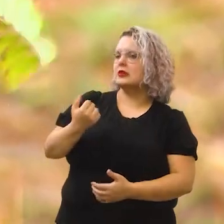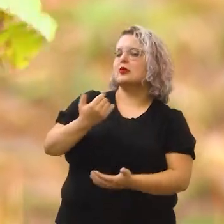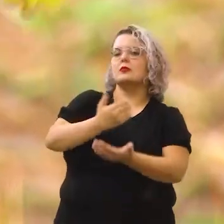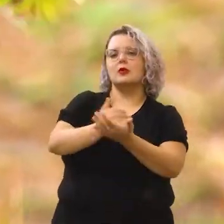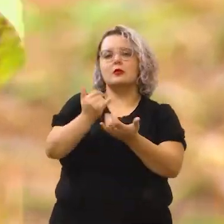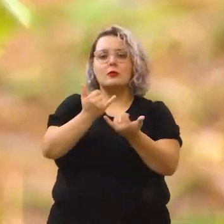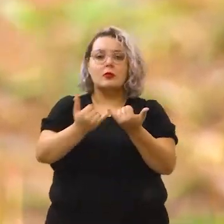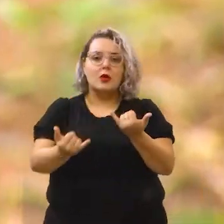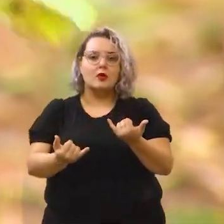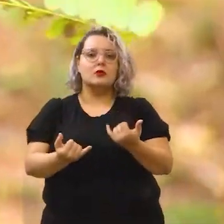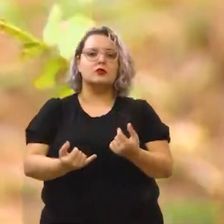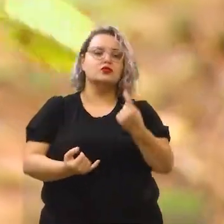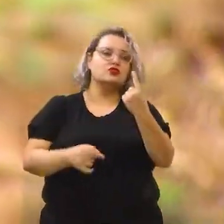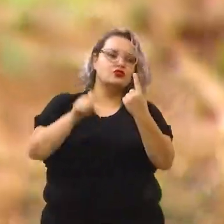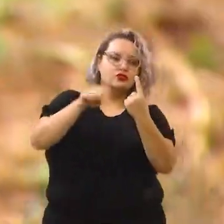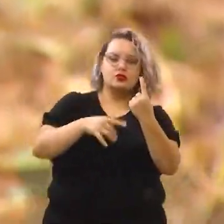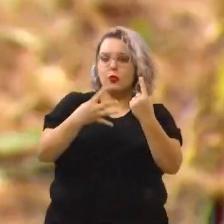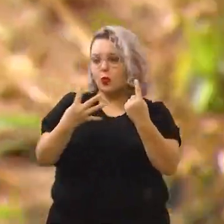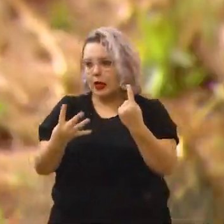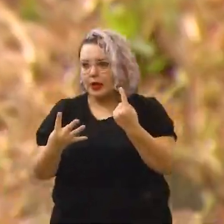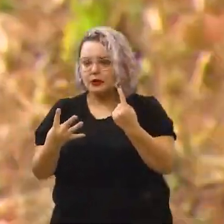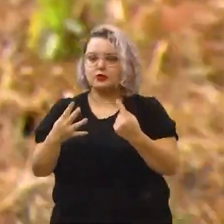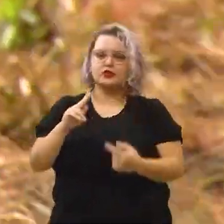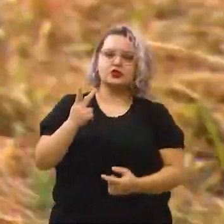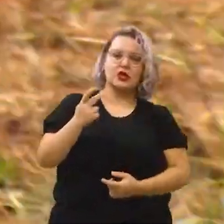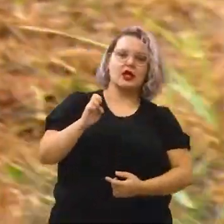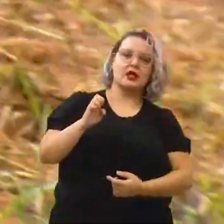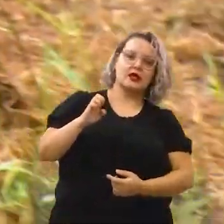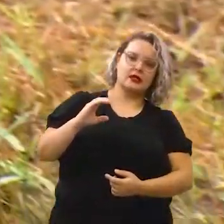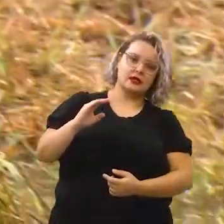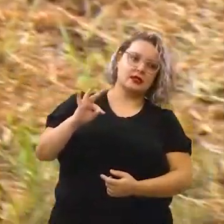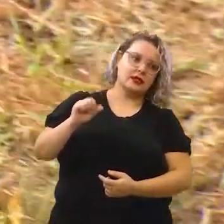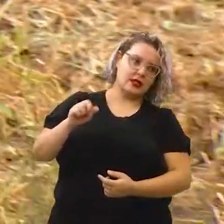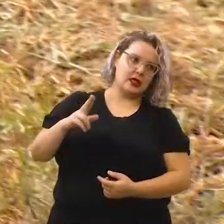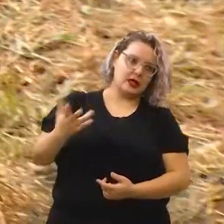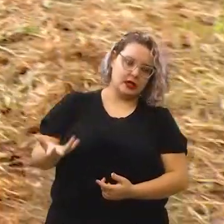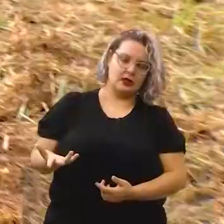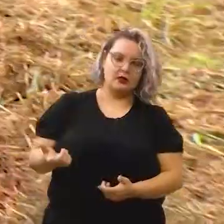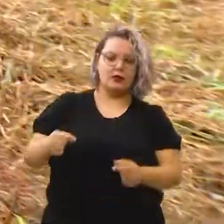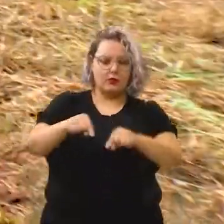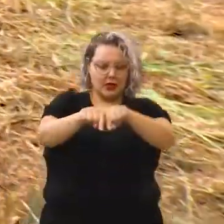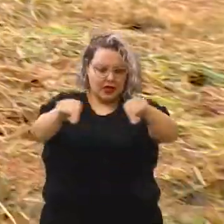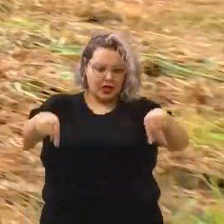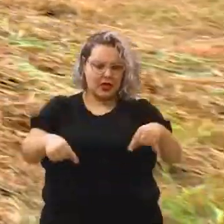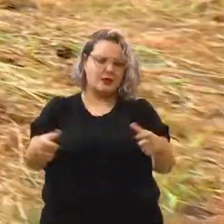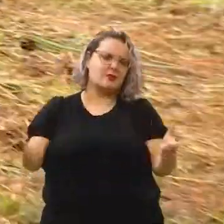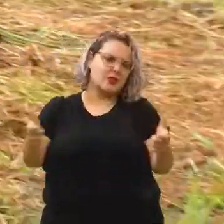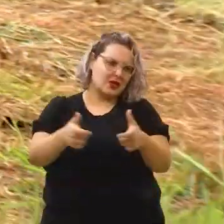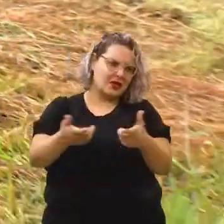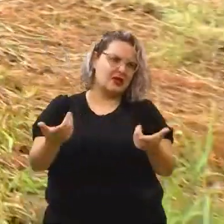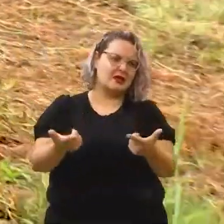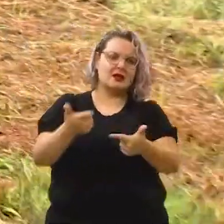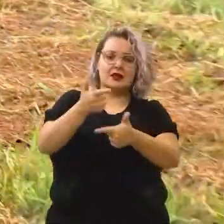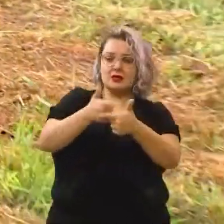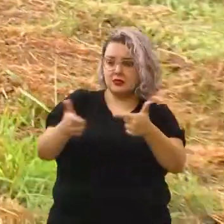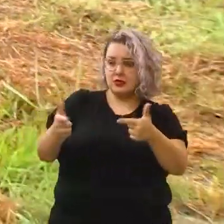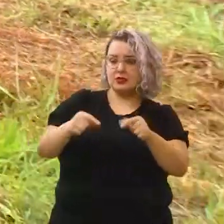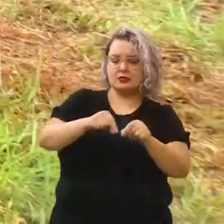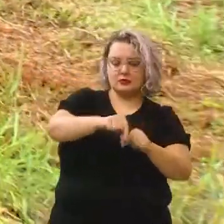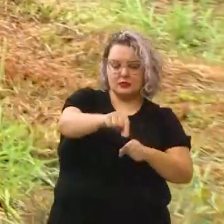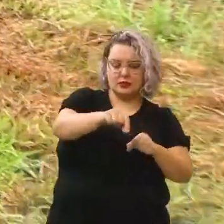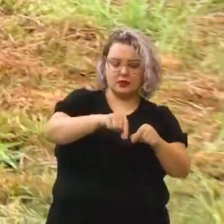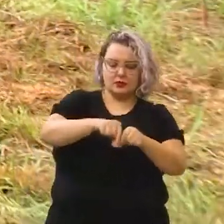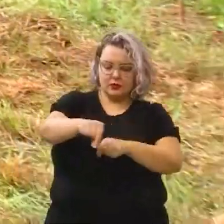parcela pequena, né, 1/4 de hectare, né, então é uma área pequena, e a gente dividiu ela em linhas,